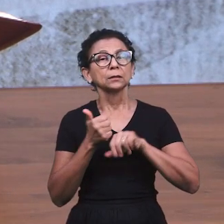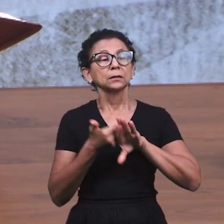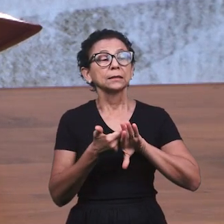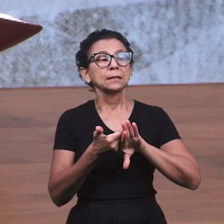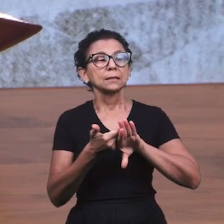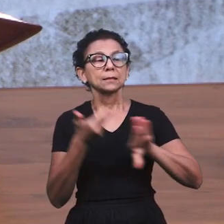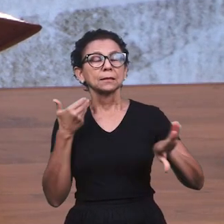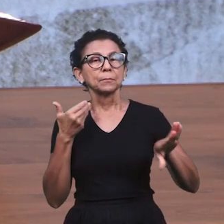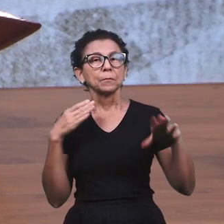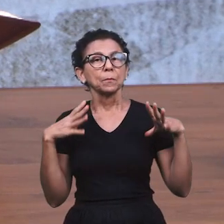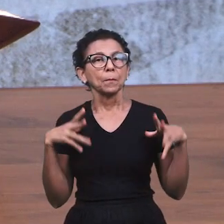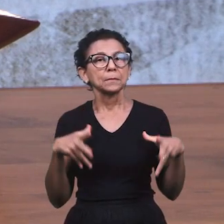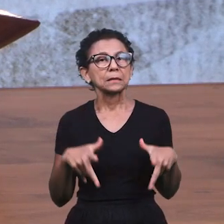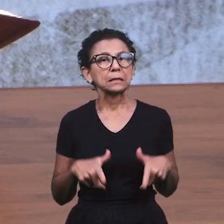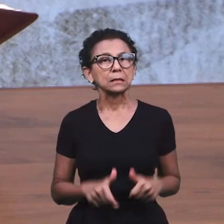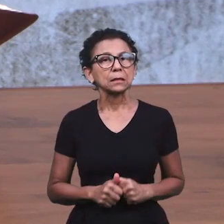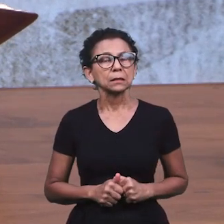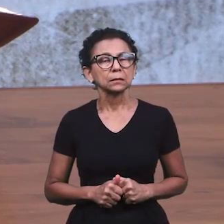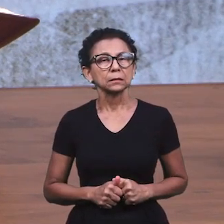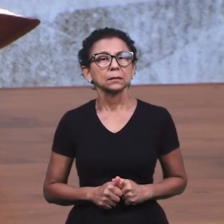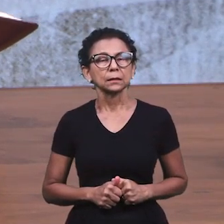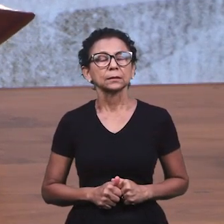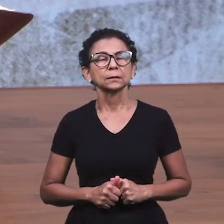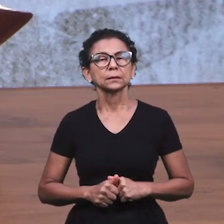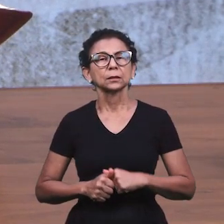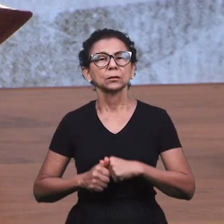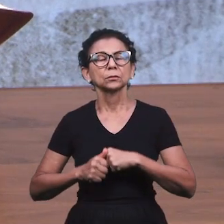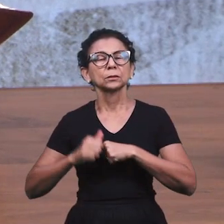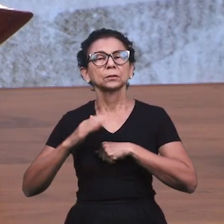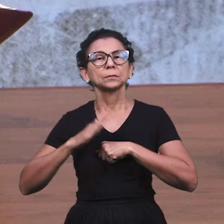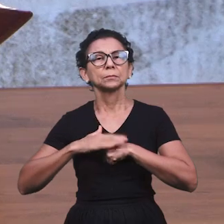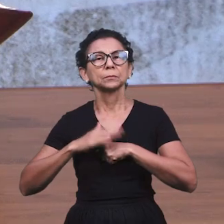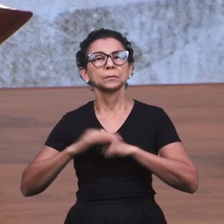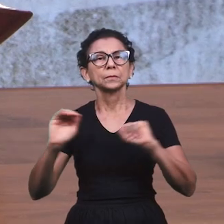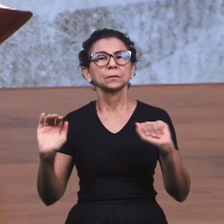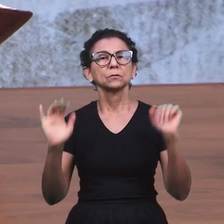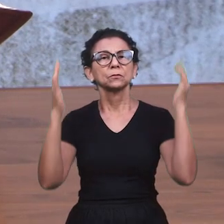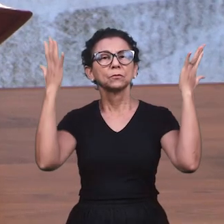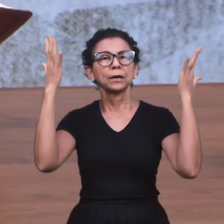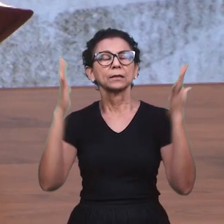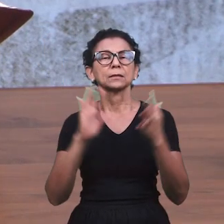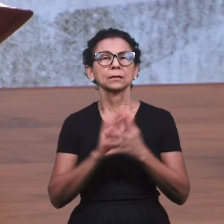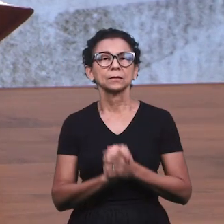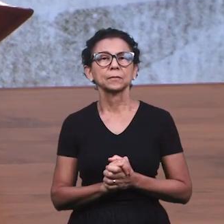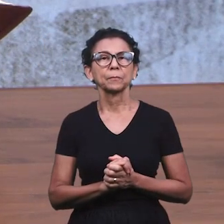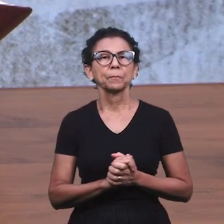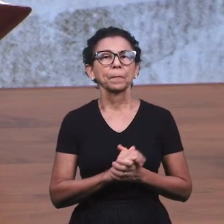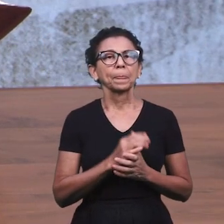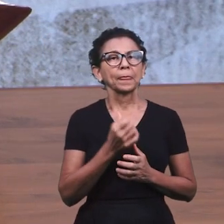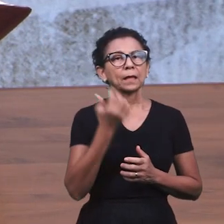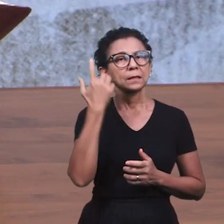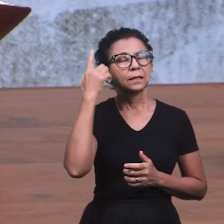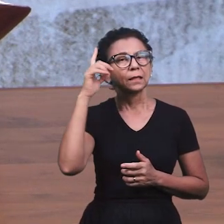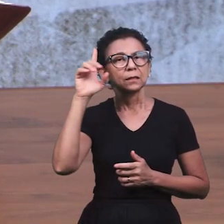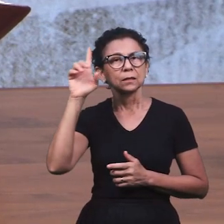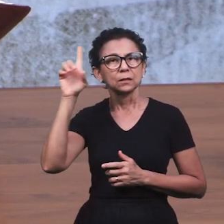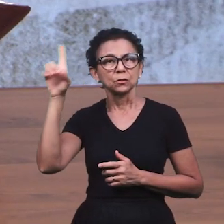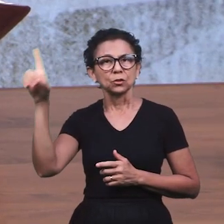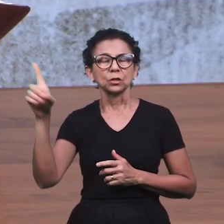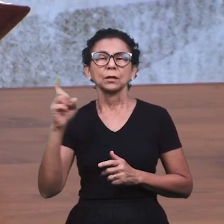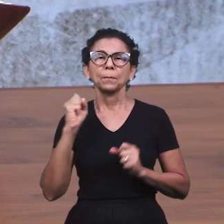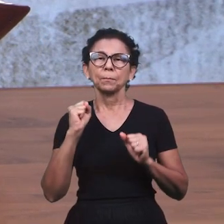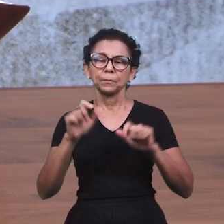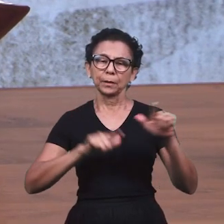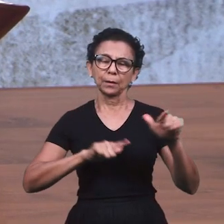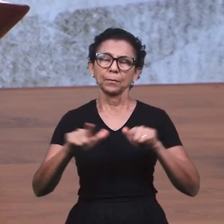convocações. Estas são minhas solenidades. 6 dias obra se fará, mas ao